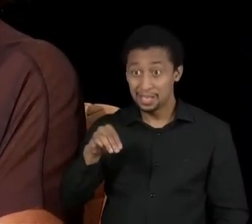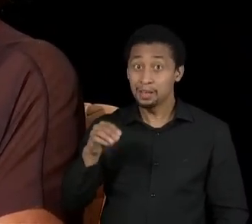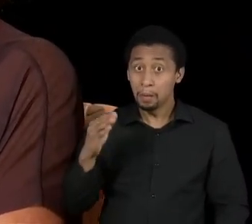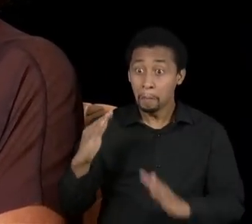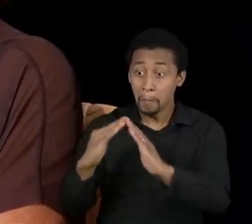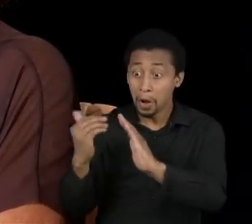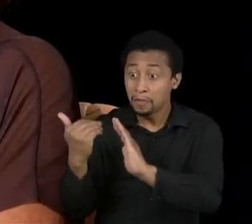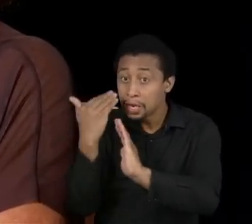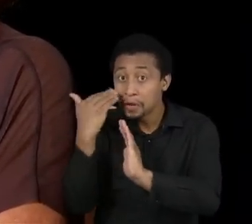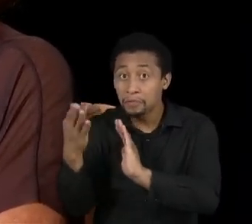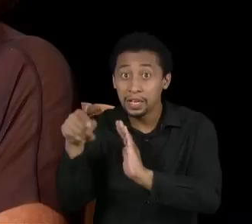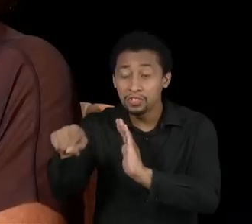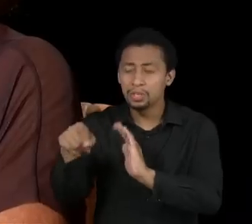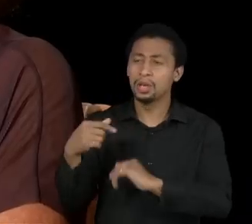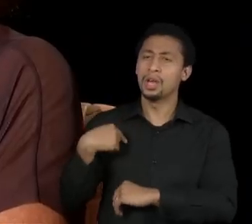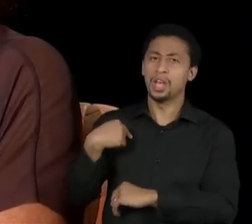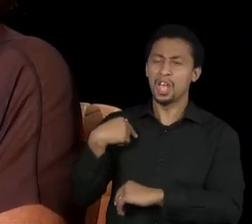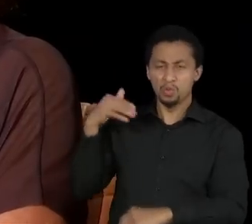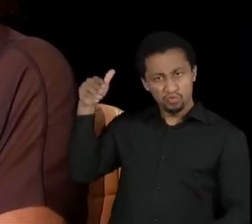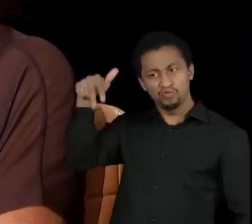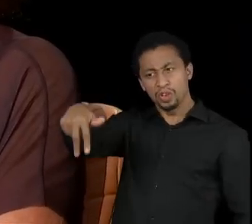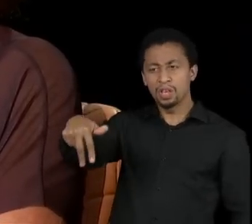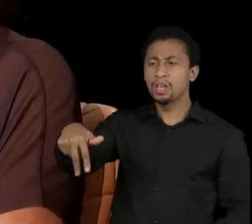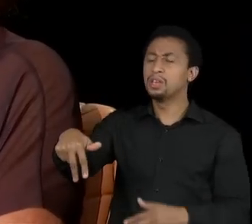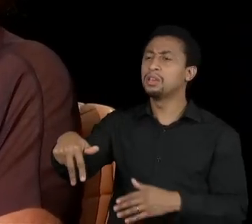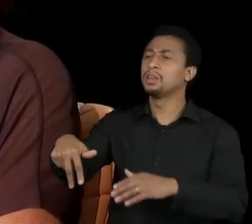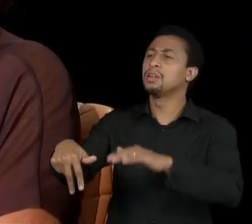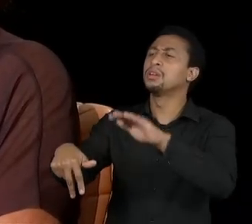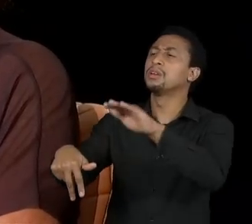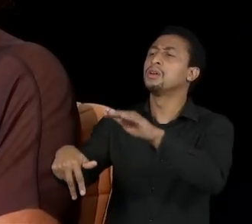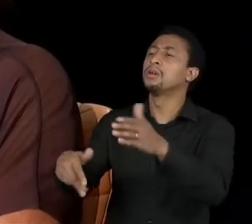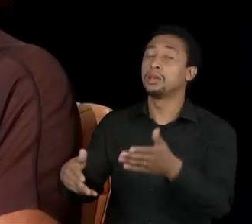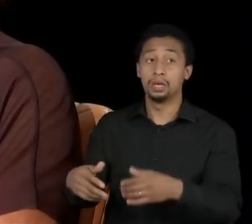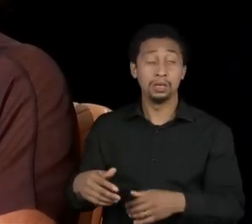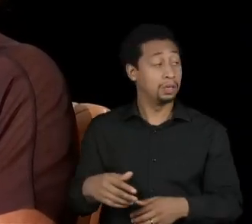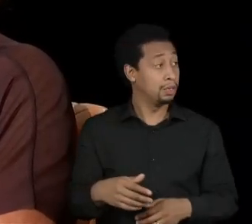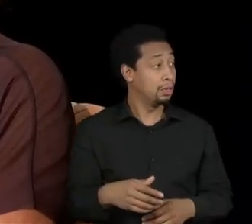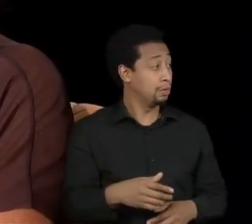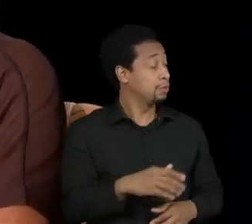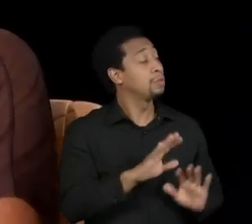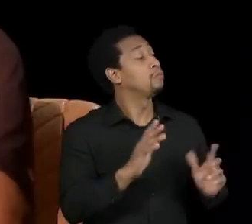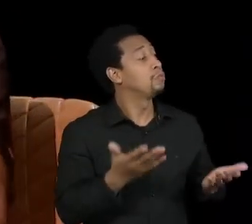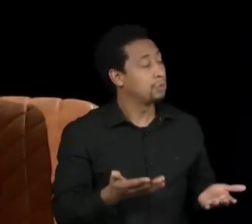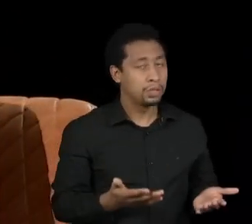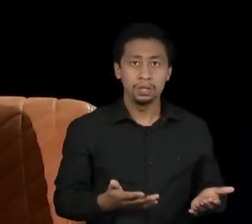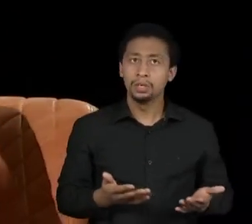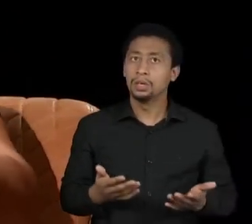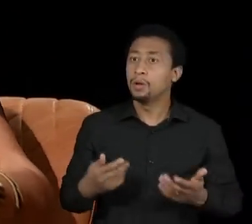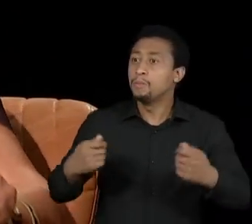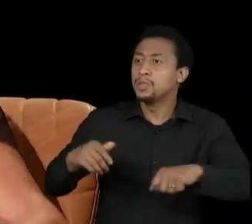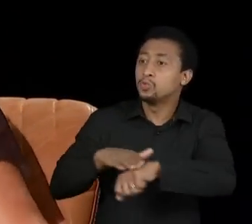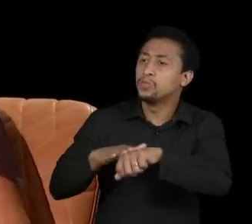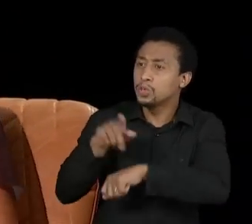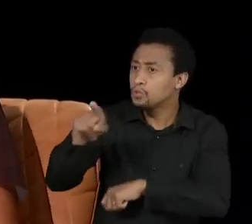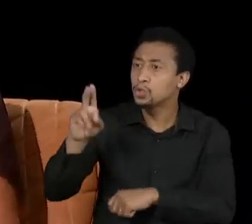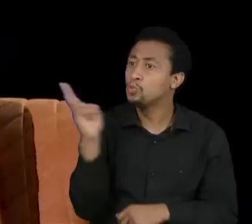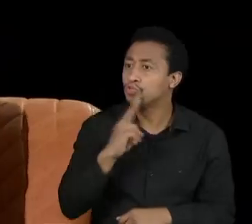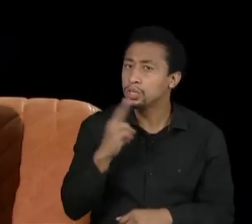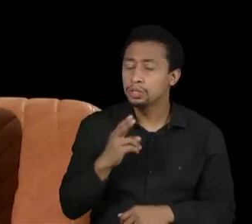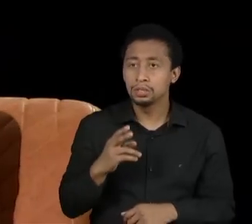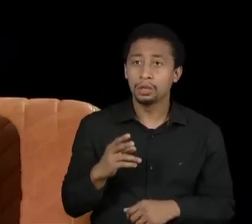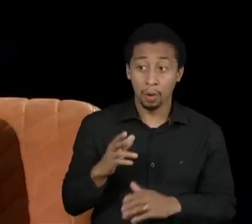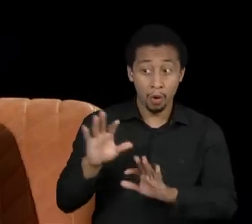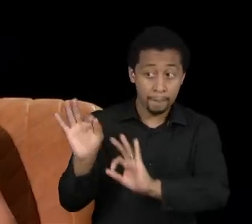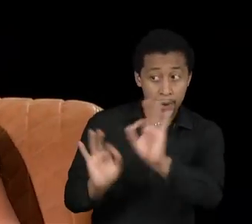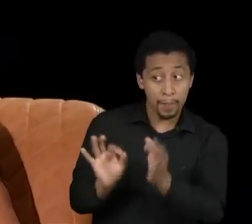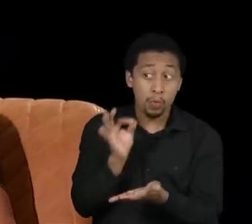Aí... disse, Quincas, eu chamava ele de Quincas. Estou aqui. Ele falou, preciso falar com você urgente. Prepara um